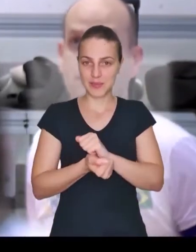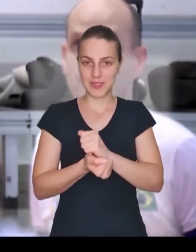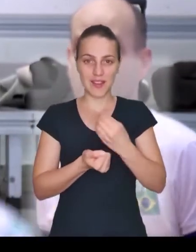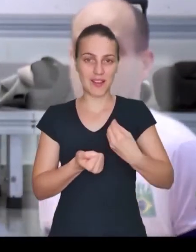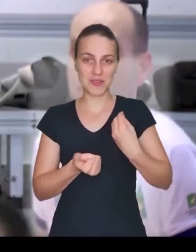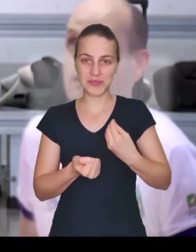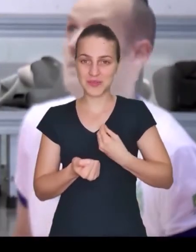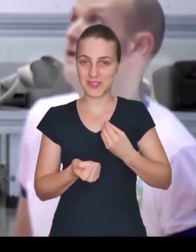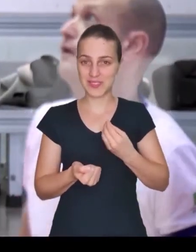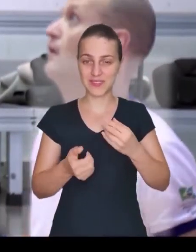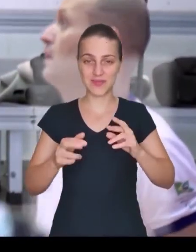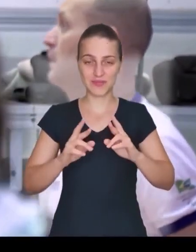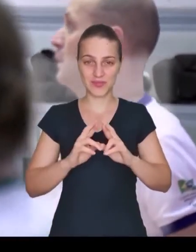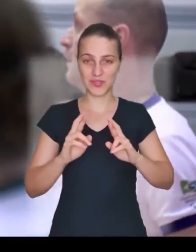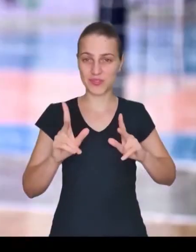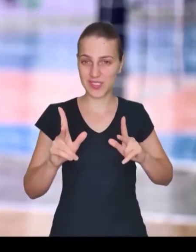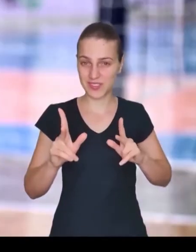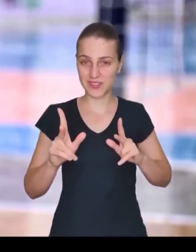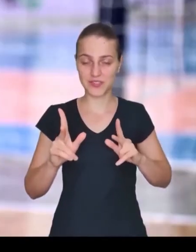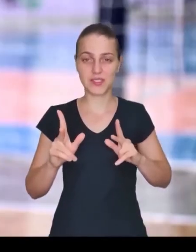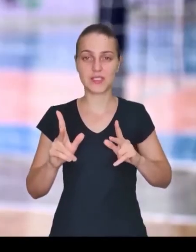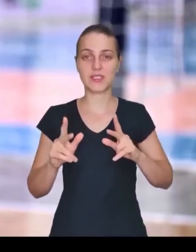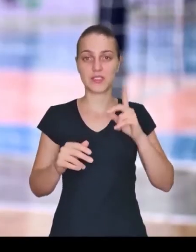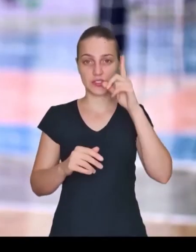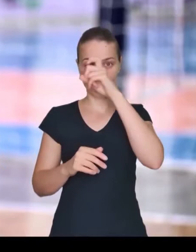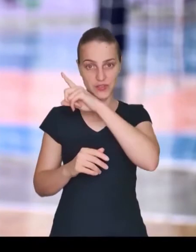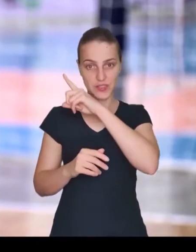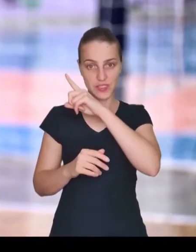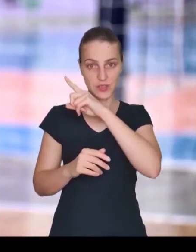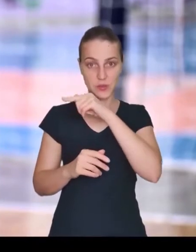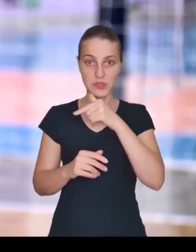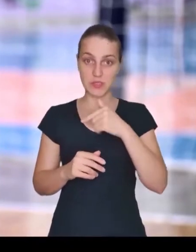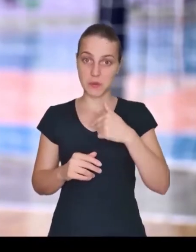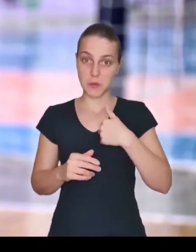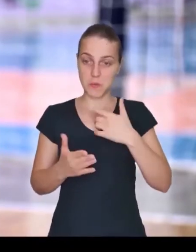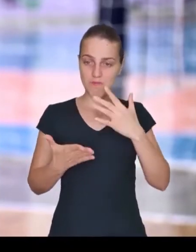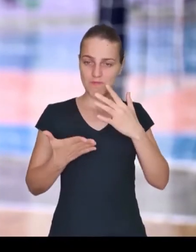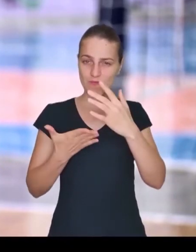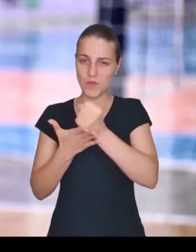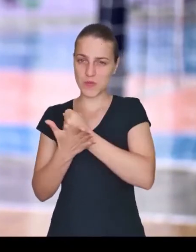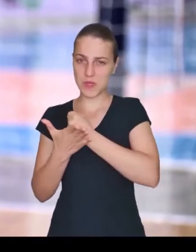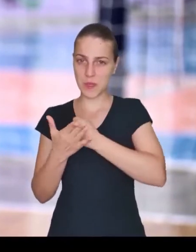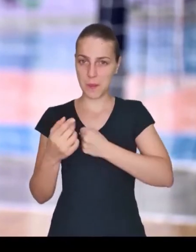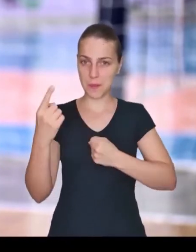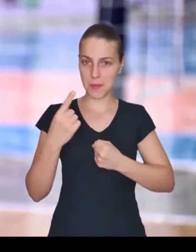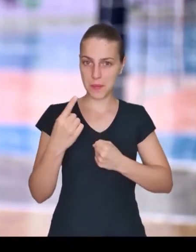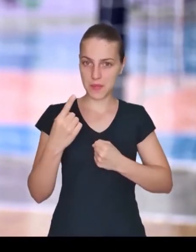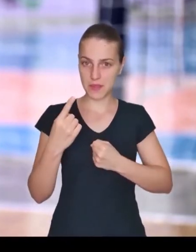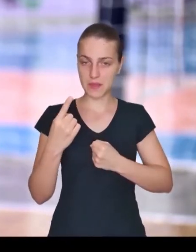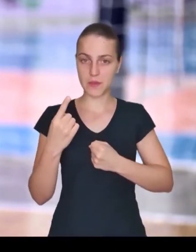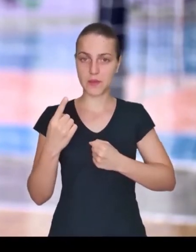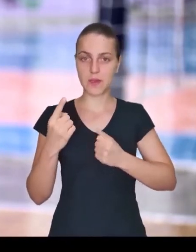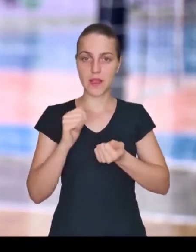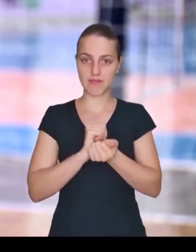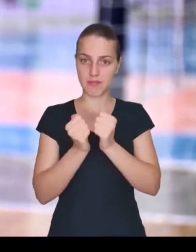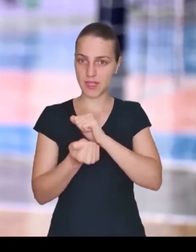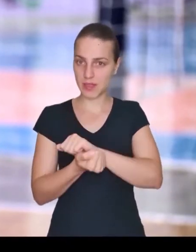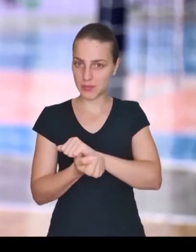adaptar a essa nova vida foi difícil. Então minha primeira grande conquista foi isso, se adaptar dentro de quadra, né? Superar os meus limites do dia a